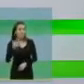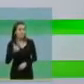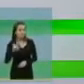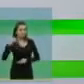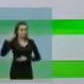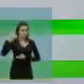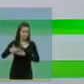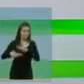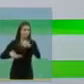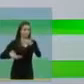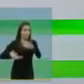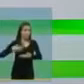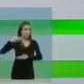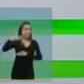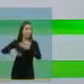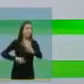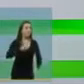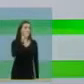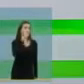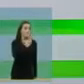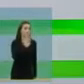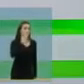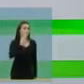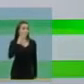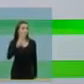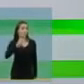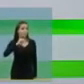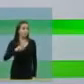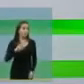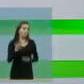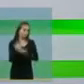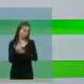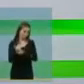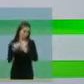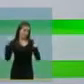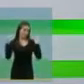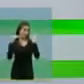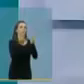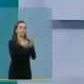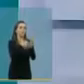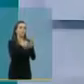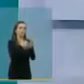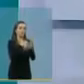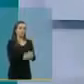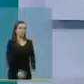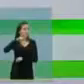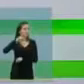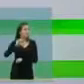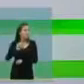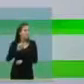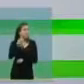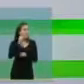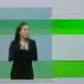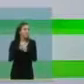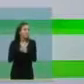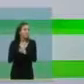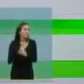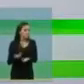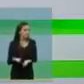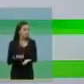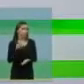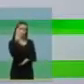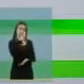sepultou 324 mil jovens de 14 a 25 anos. Este é o legado que o PT